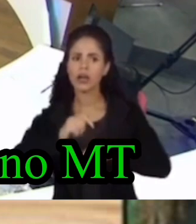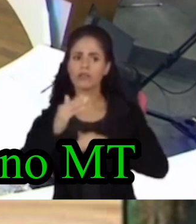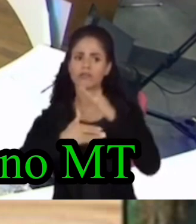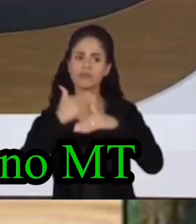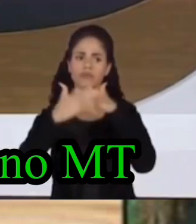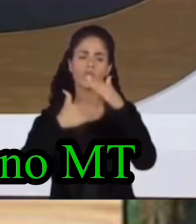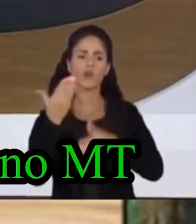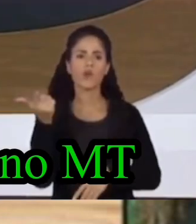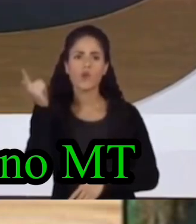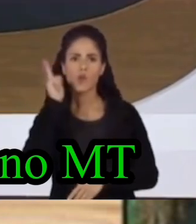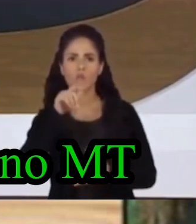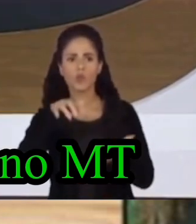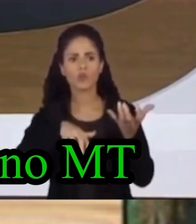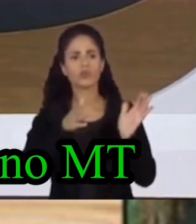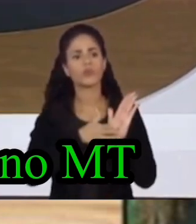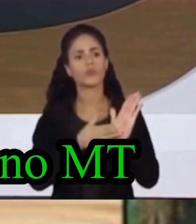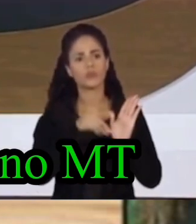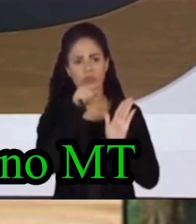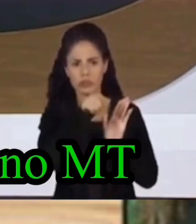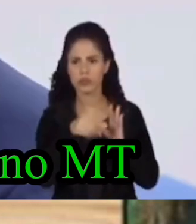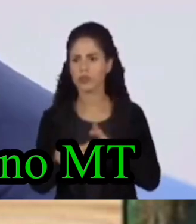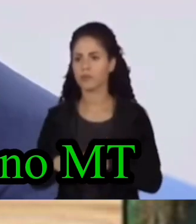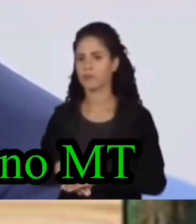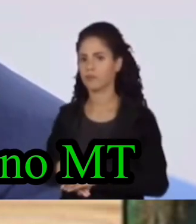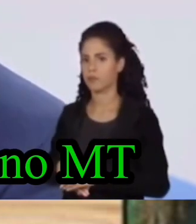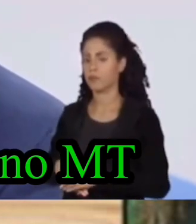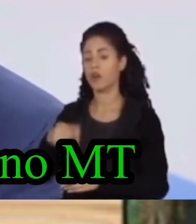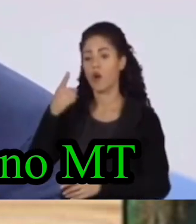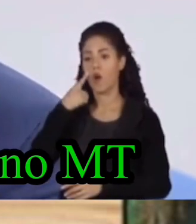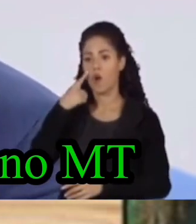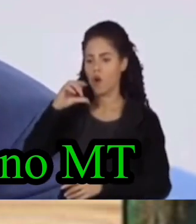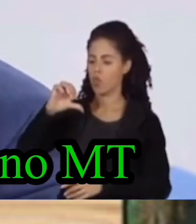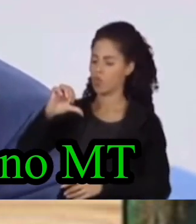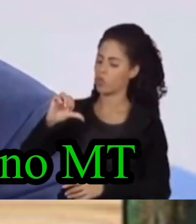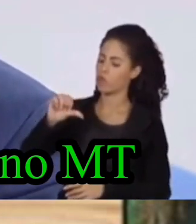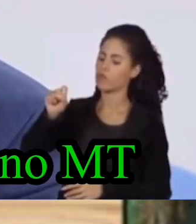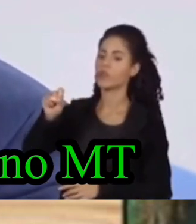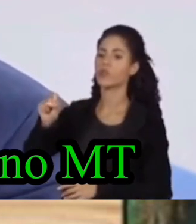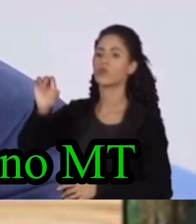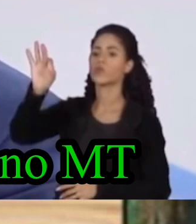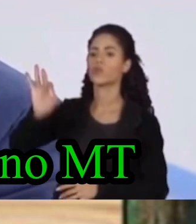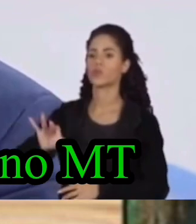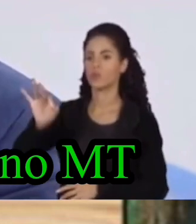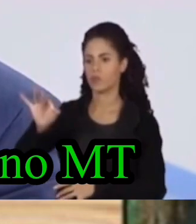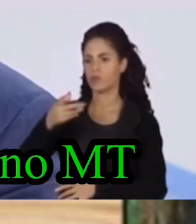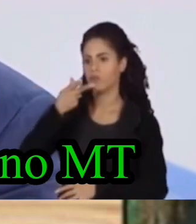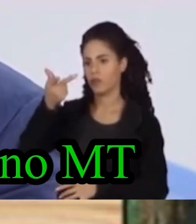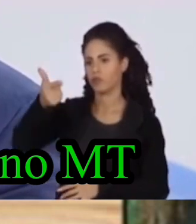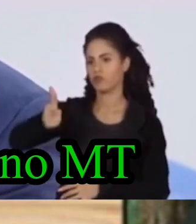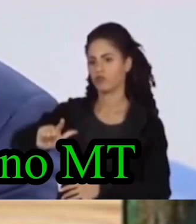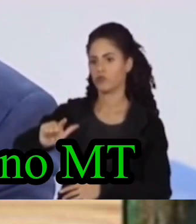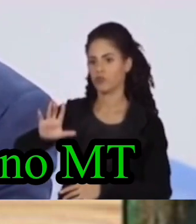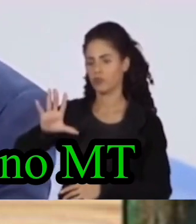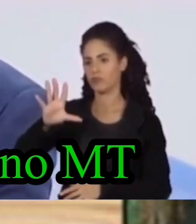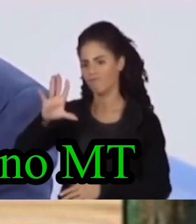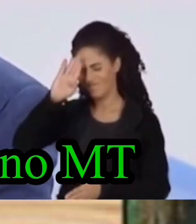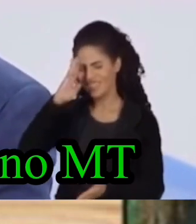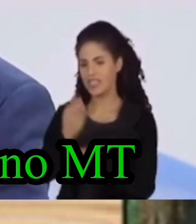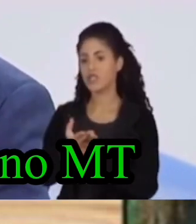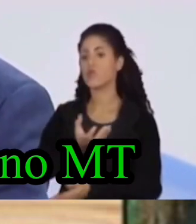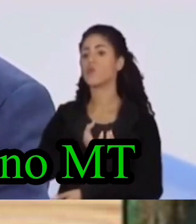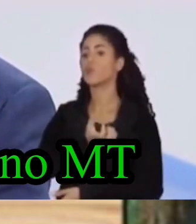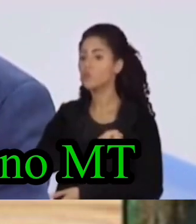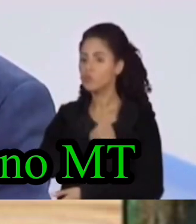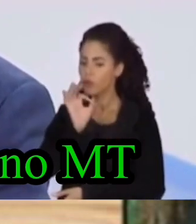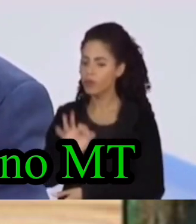com uma uma proposta dessa veja bem 98% eu disse isso e eu tenho certeza que o número é este tá